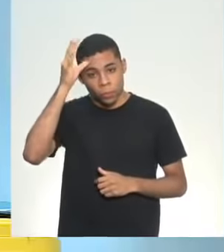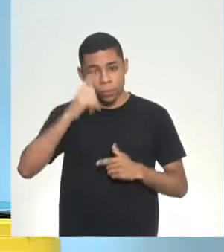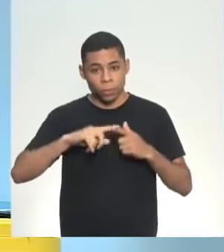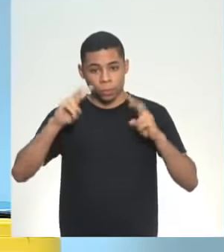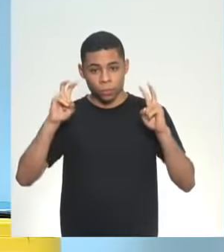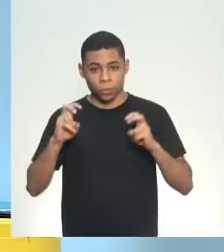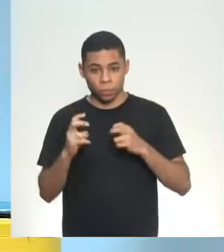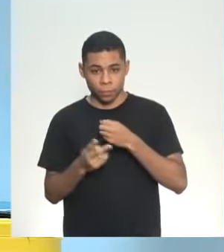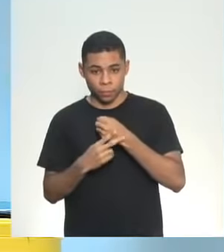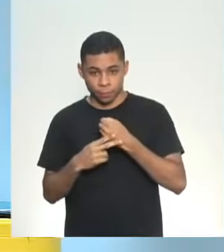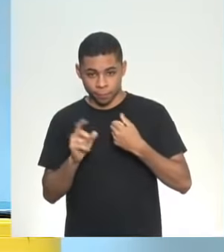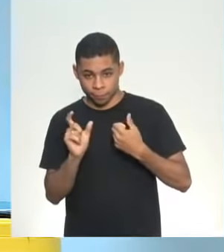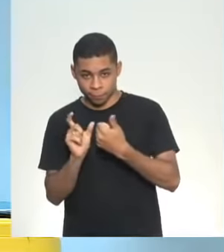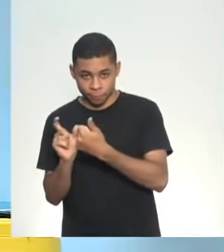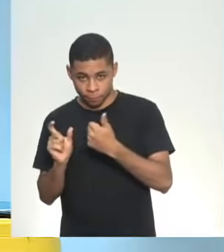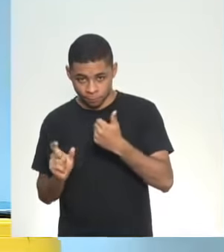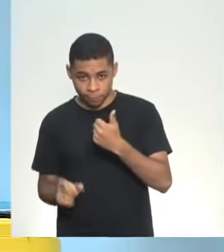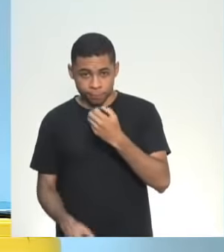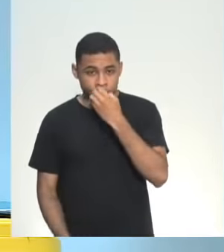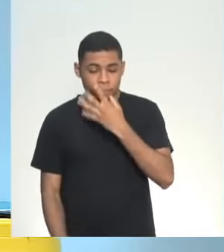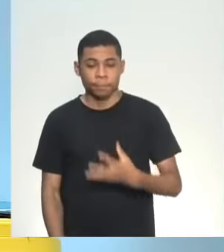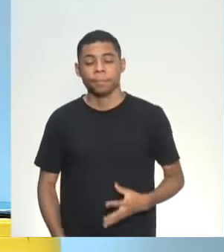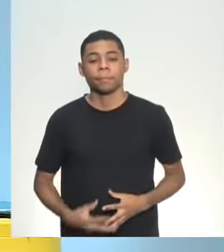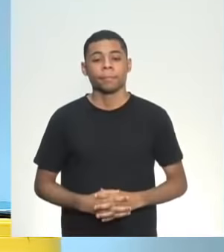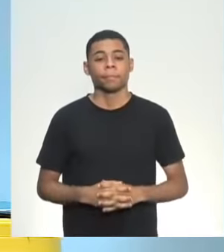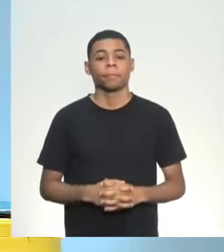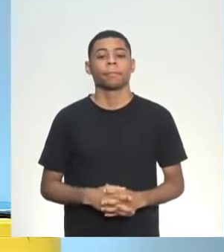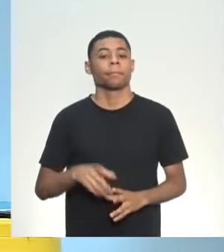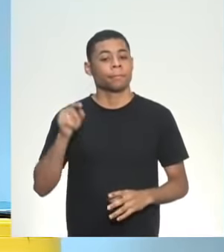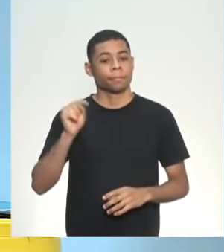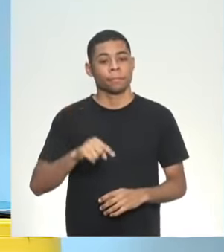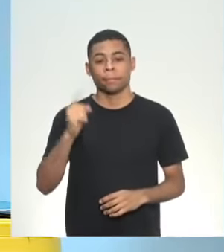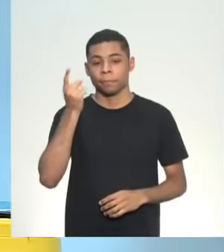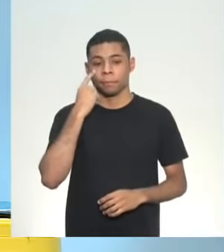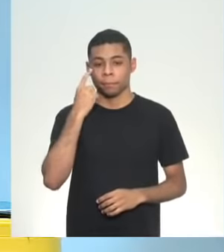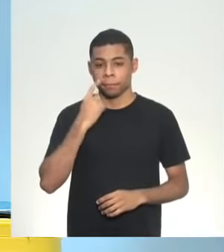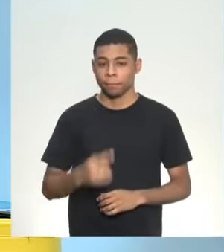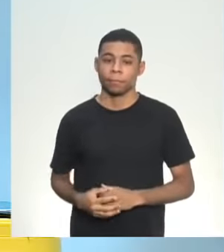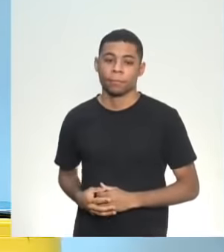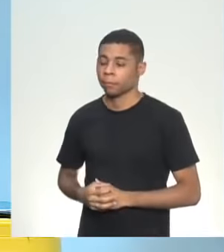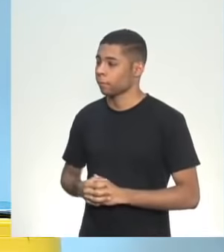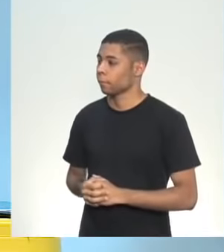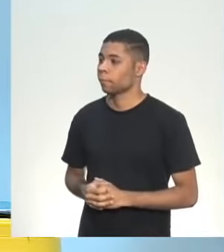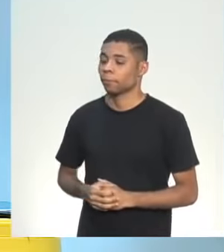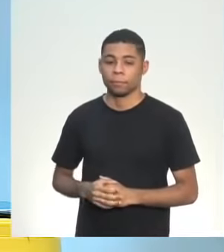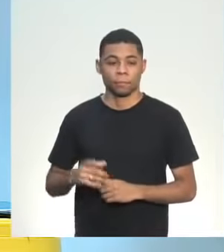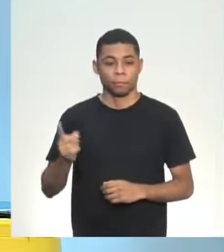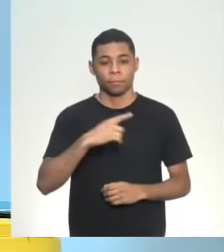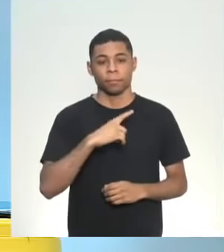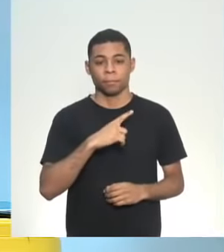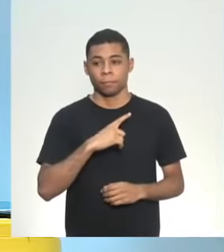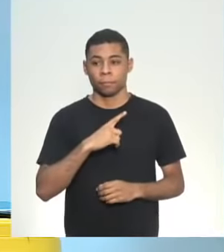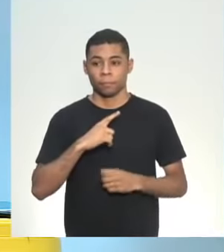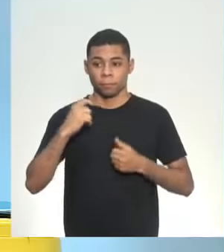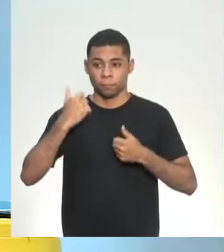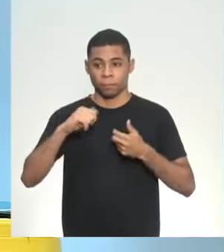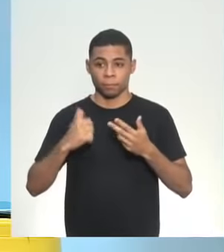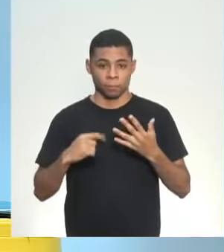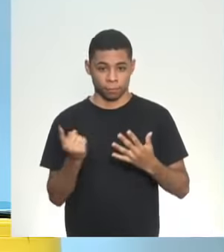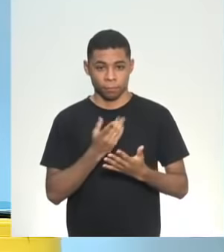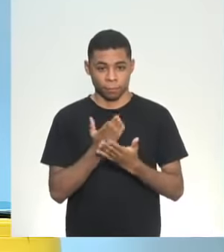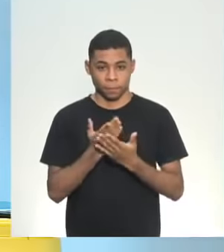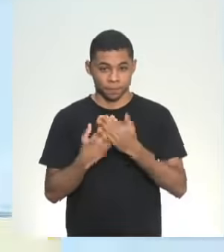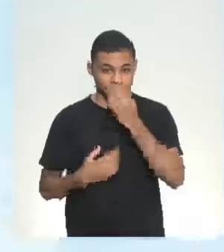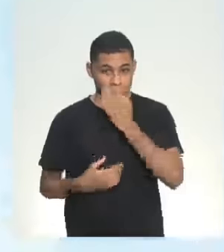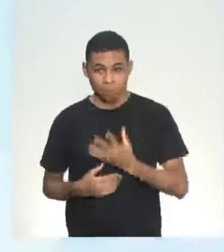sobre o advérbio belezinha tudo bem E agora sim vamos lá para frente porque vocês tem que avaliar a